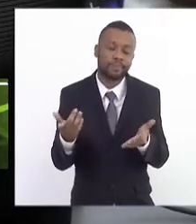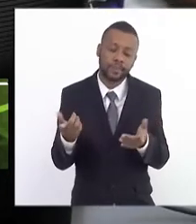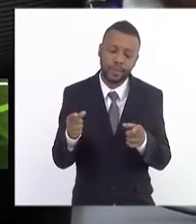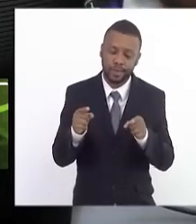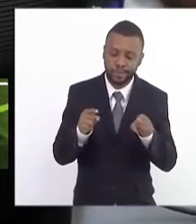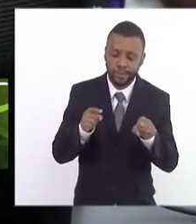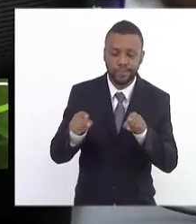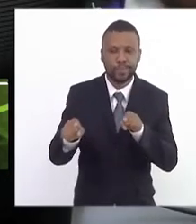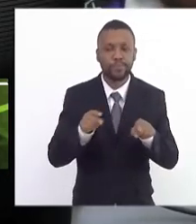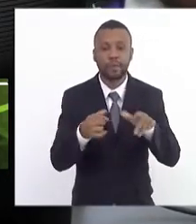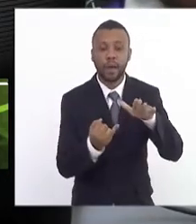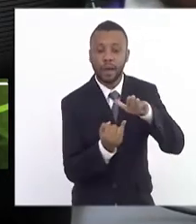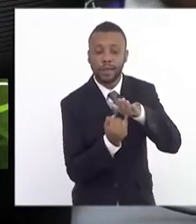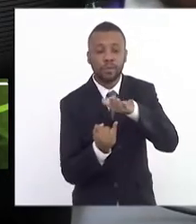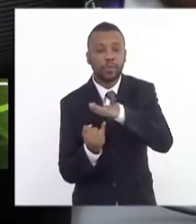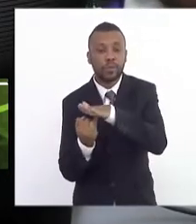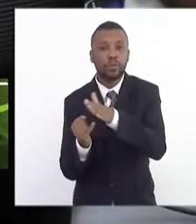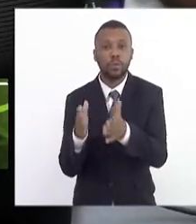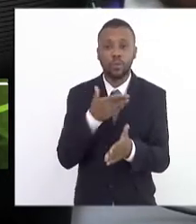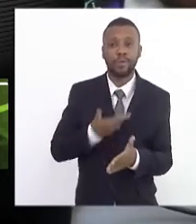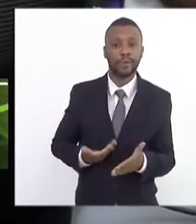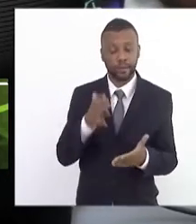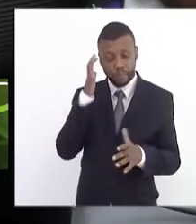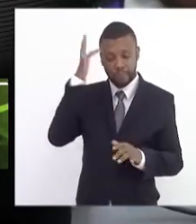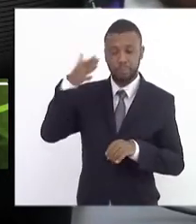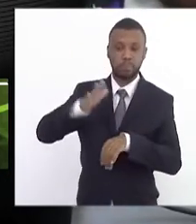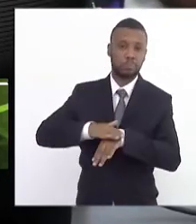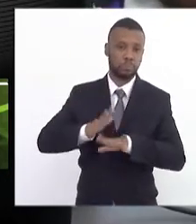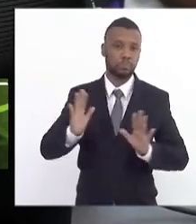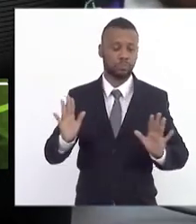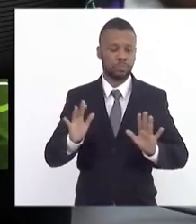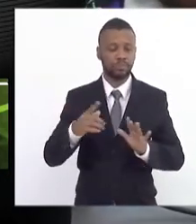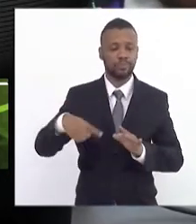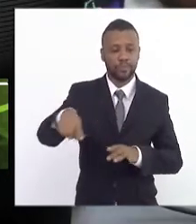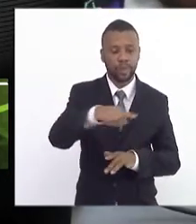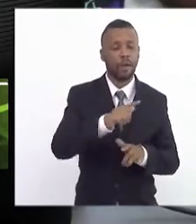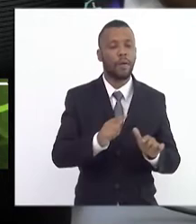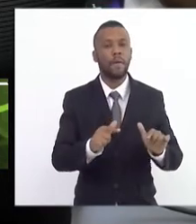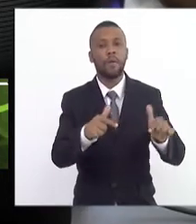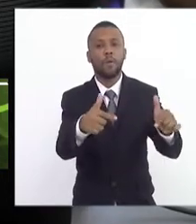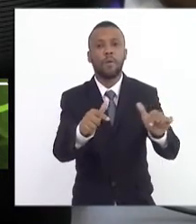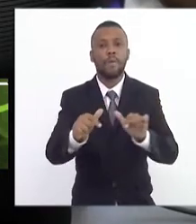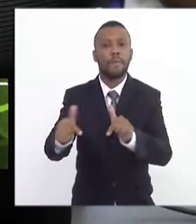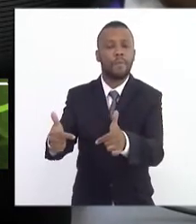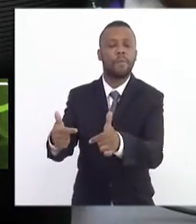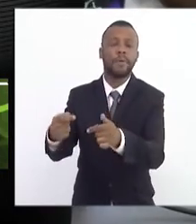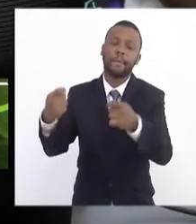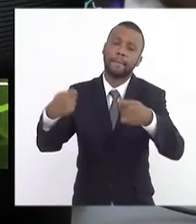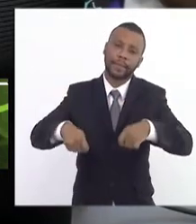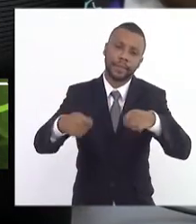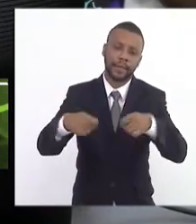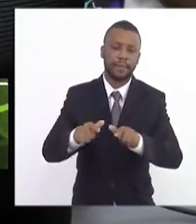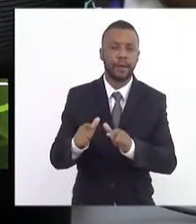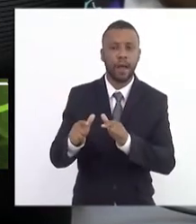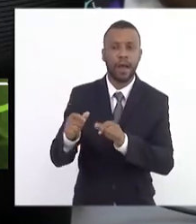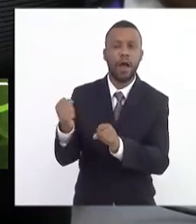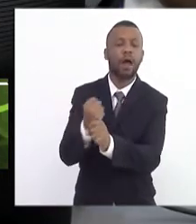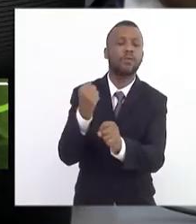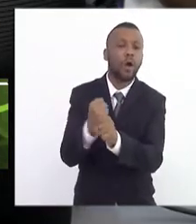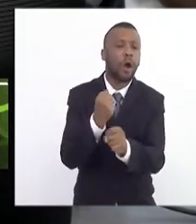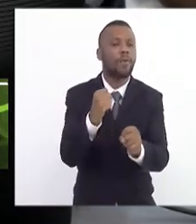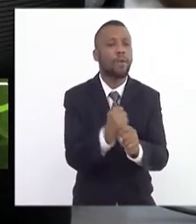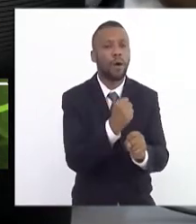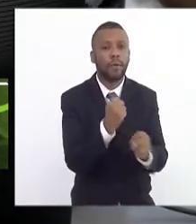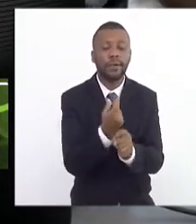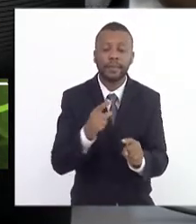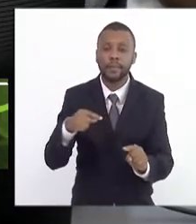enfim, a instituição que o governo decidisse, fariam lá as intervenções necessárias, que, no fundo, seriam depois